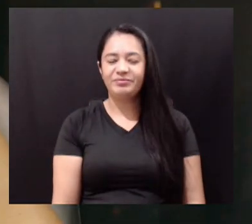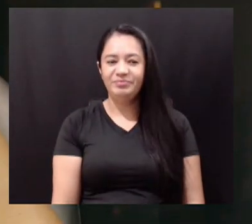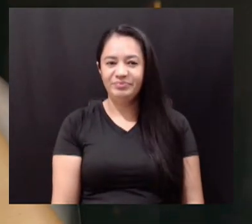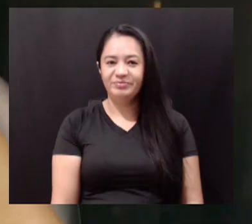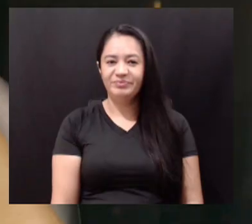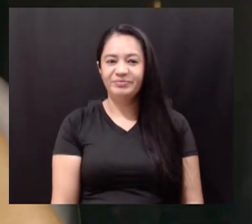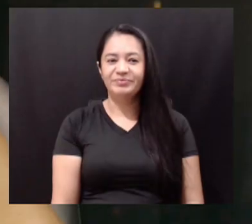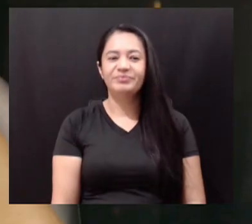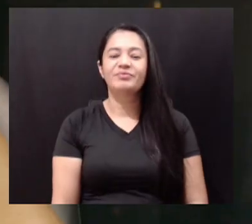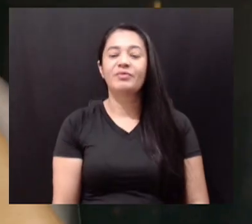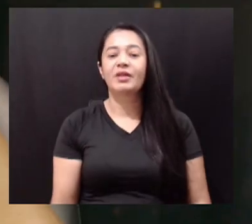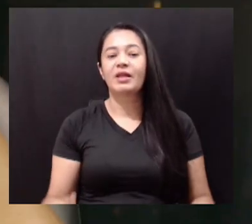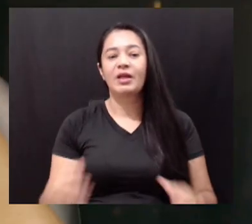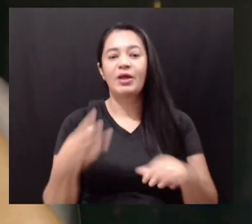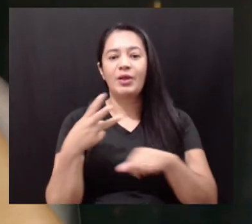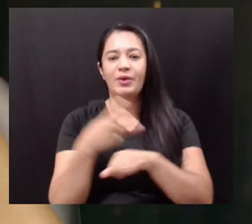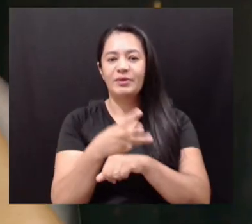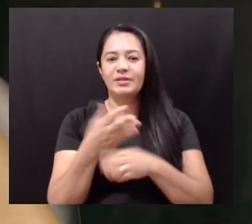WhatsApp na tela,